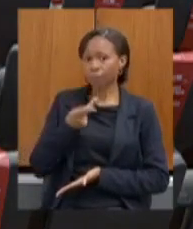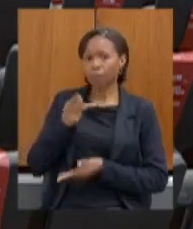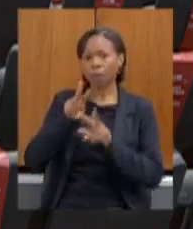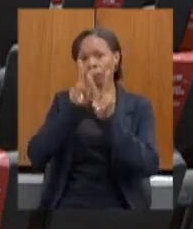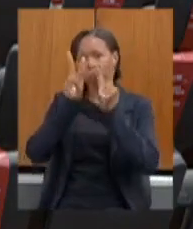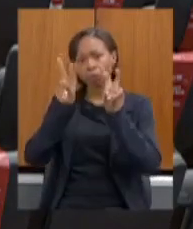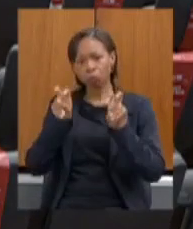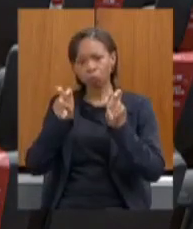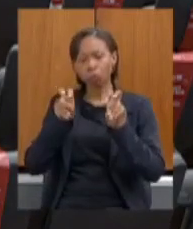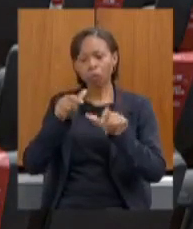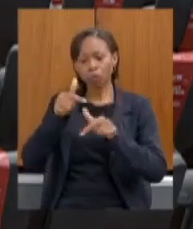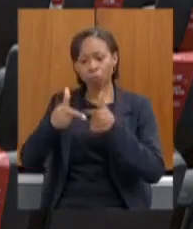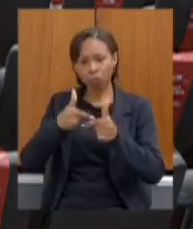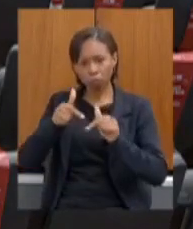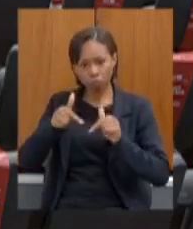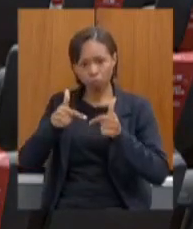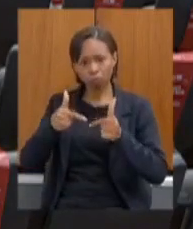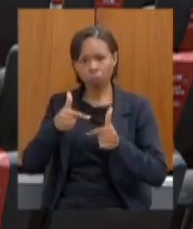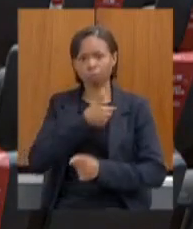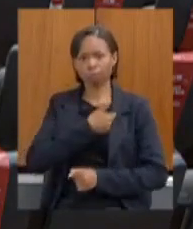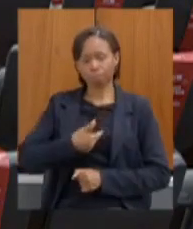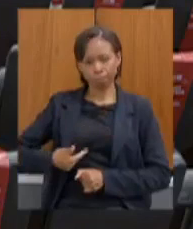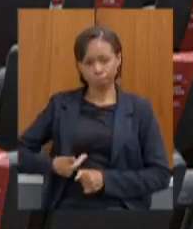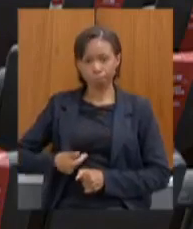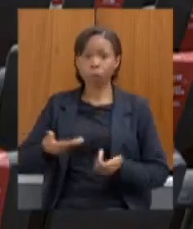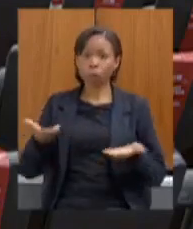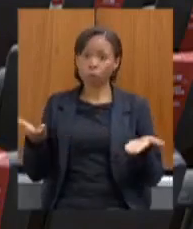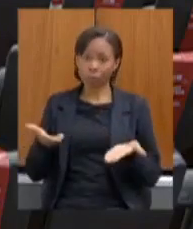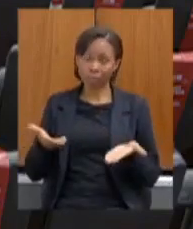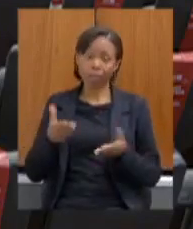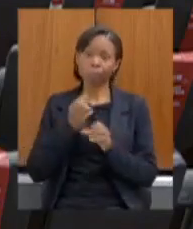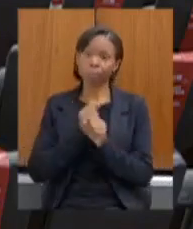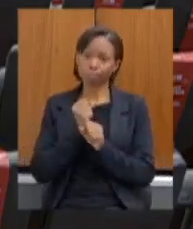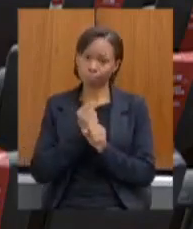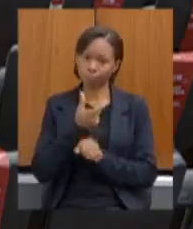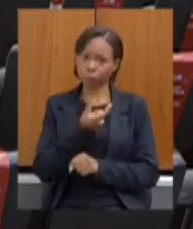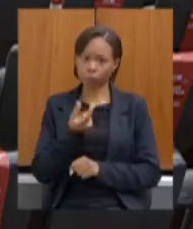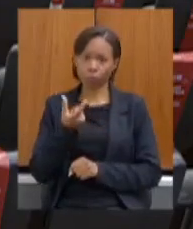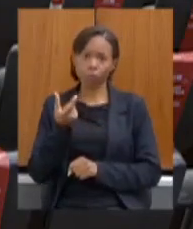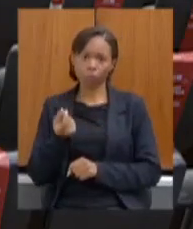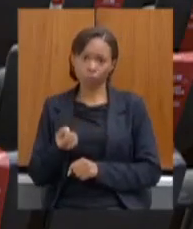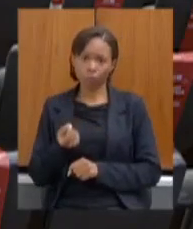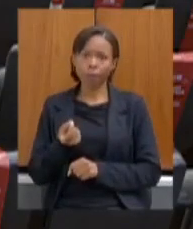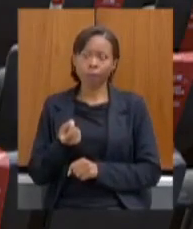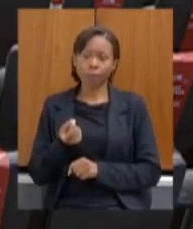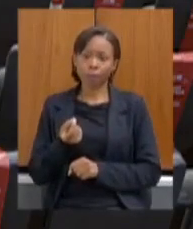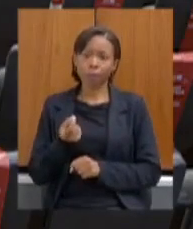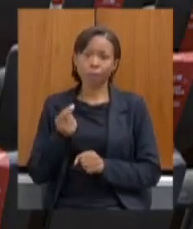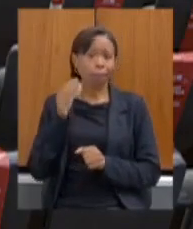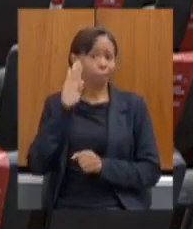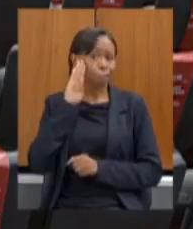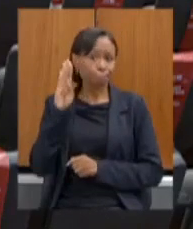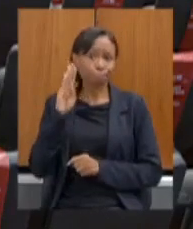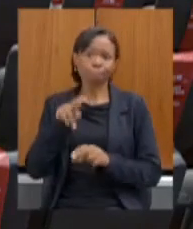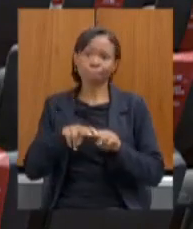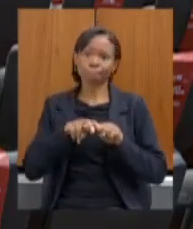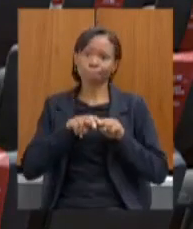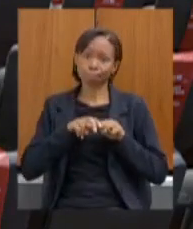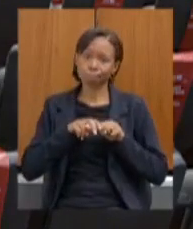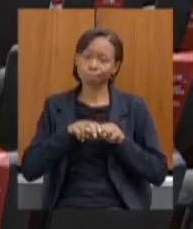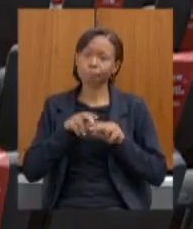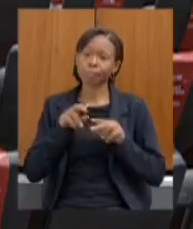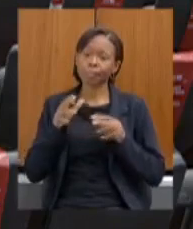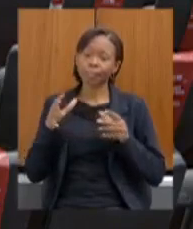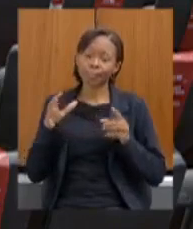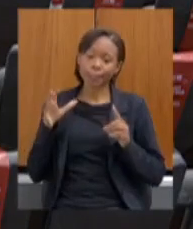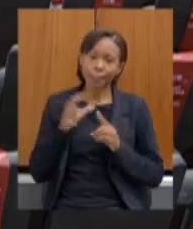do governo em relação a este ano, principalmente impactados pelos desafios impostos